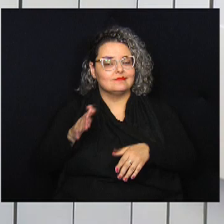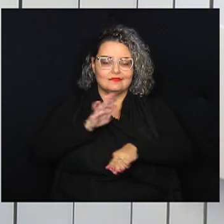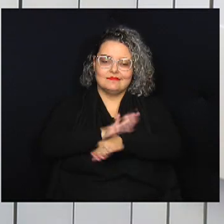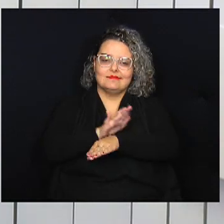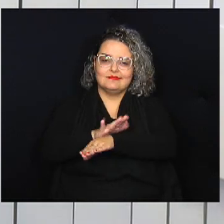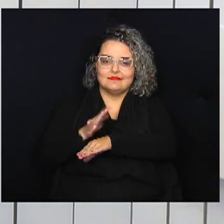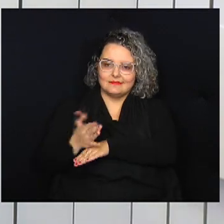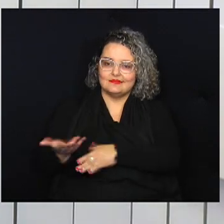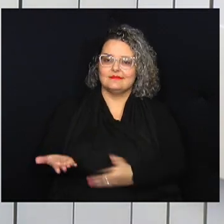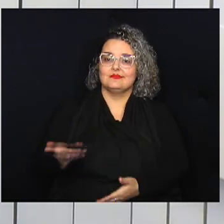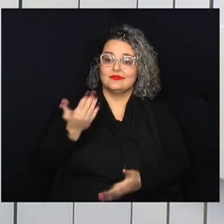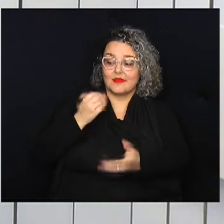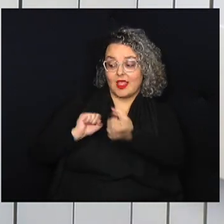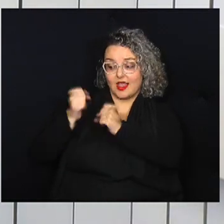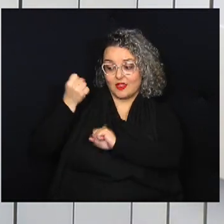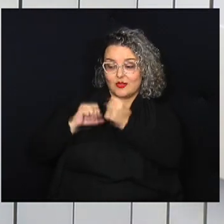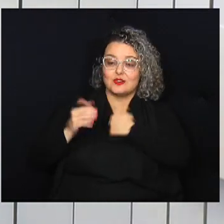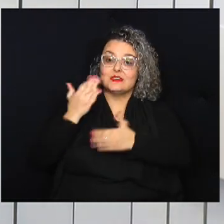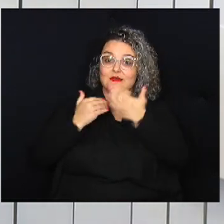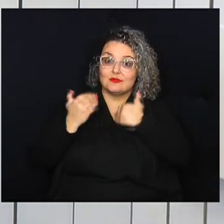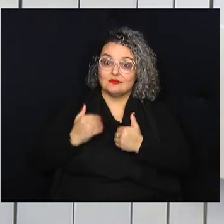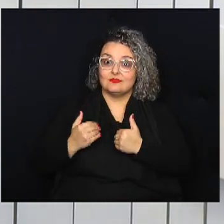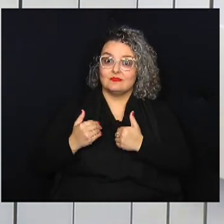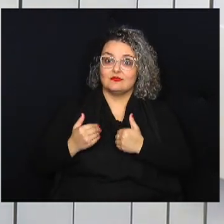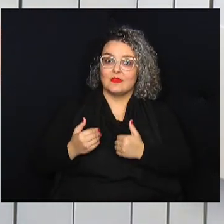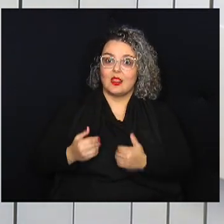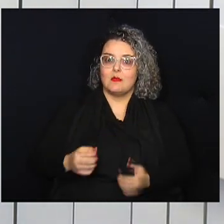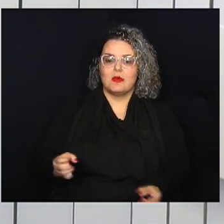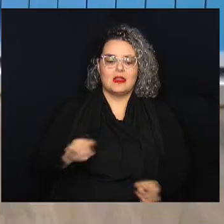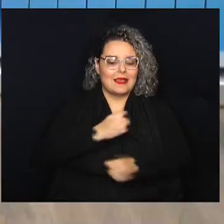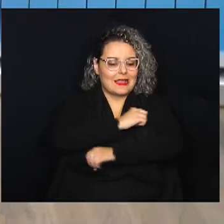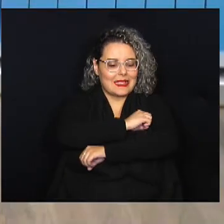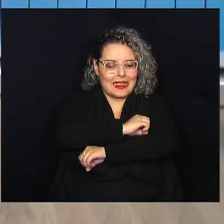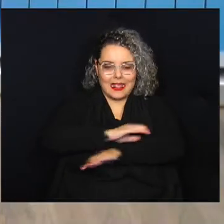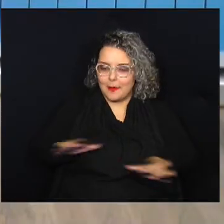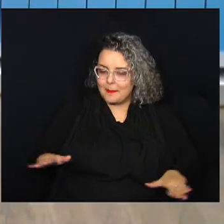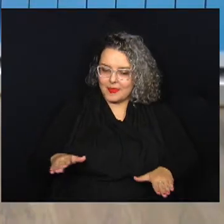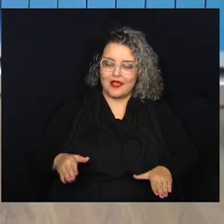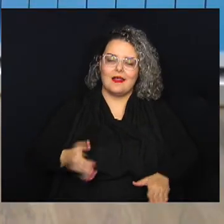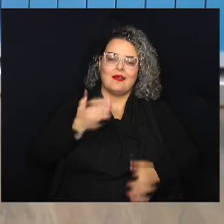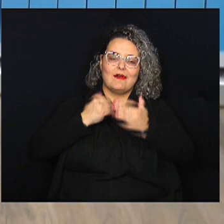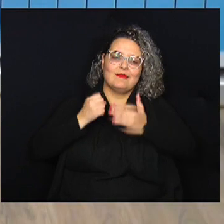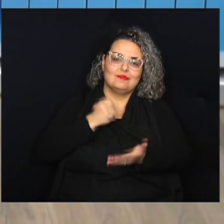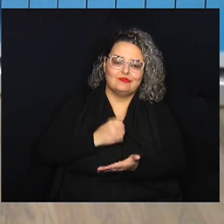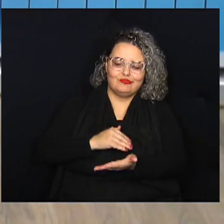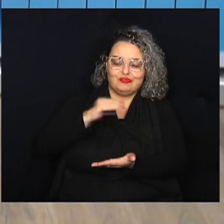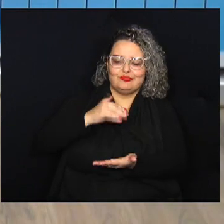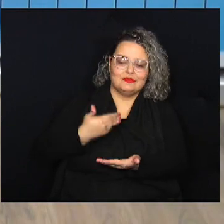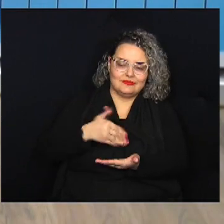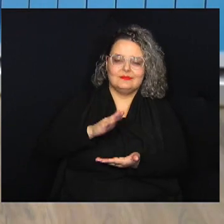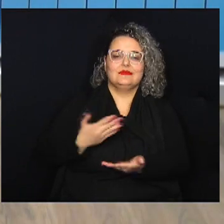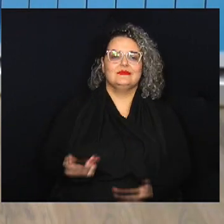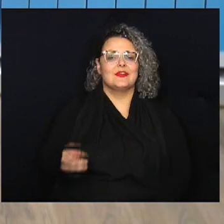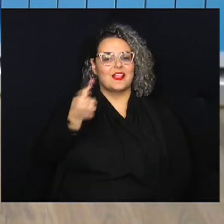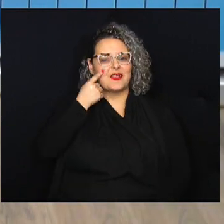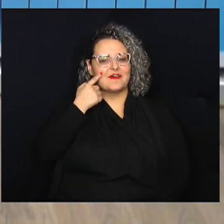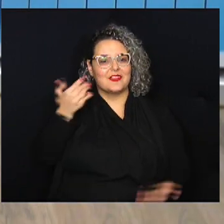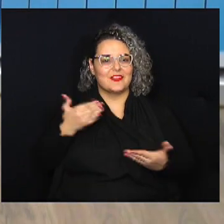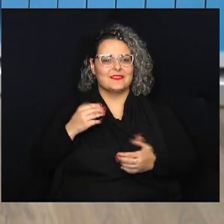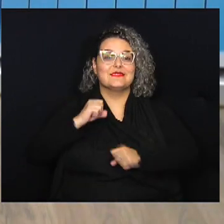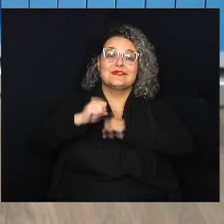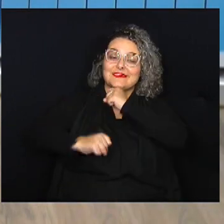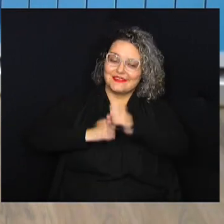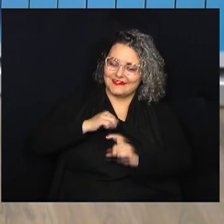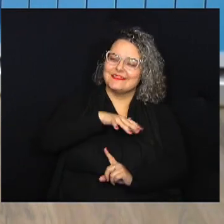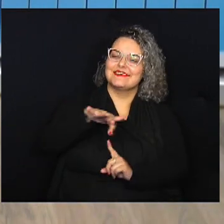indústria alimentícia ao desperdício zero. E claro que sobre este tema você confere a partir de agora, no